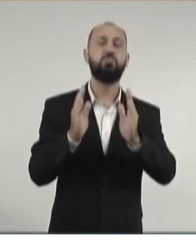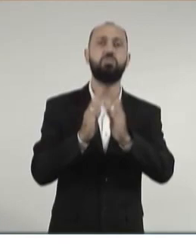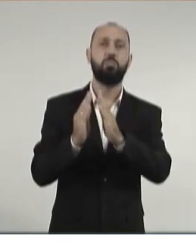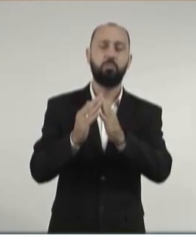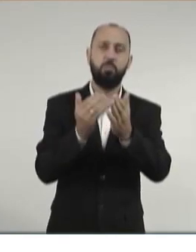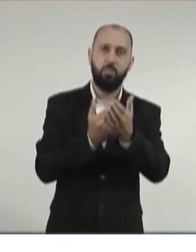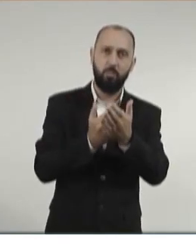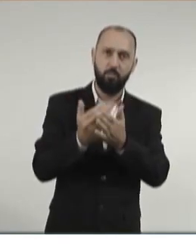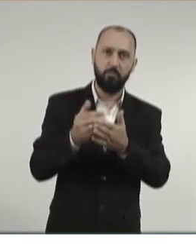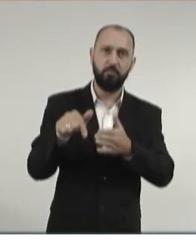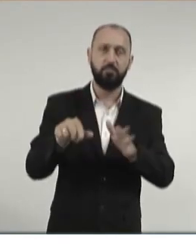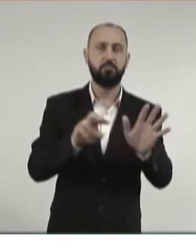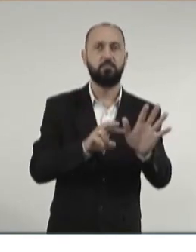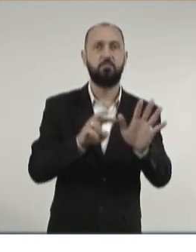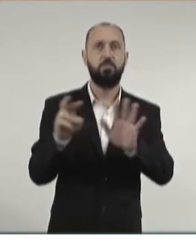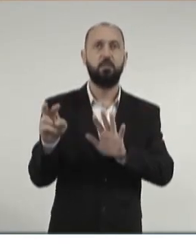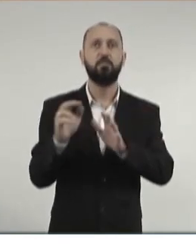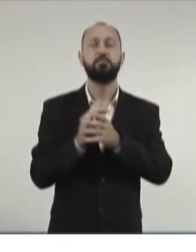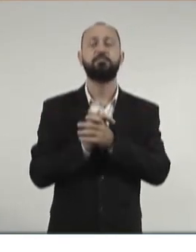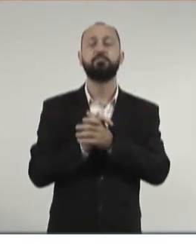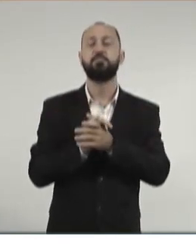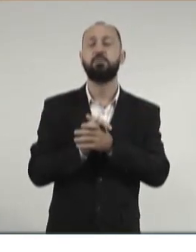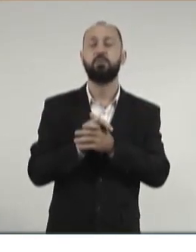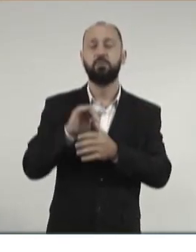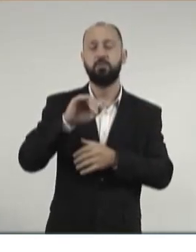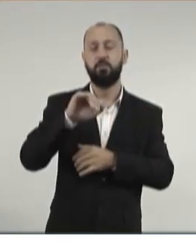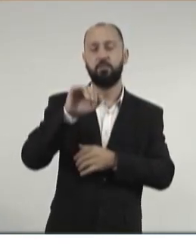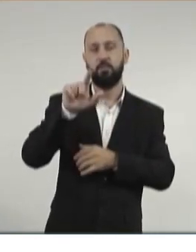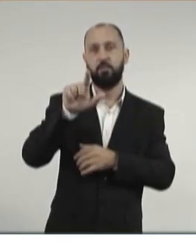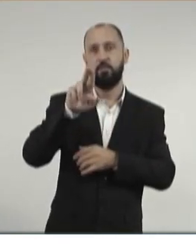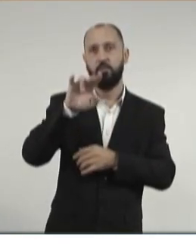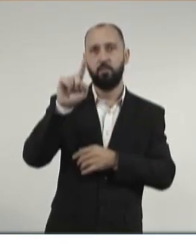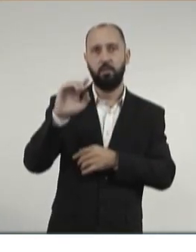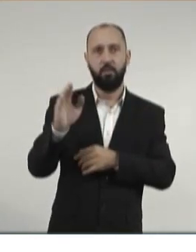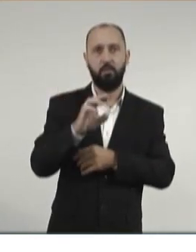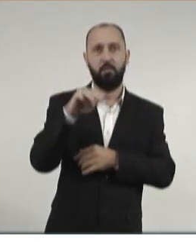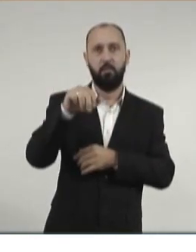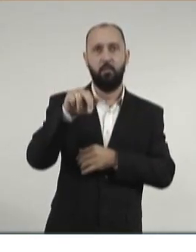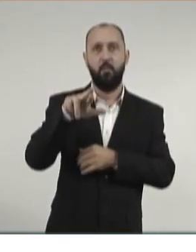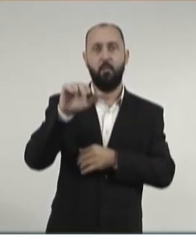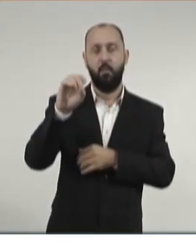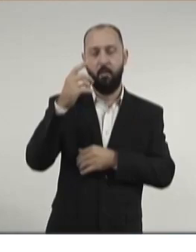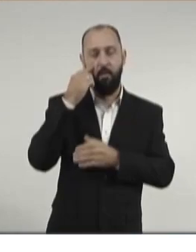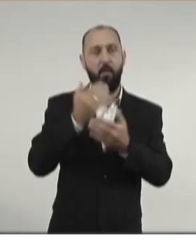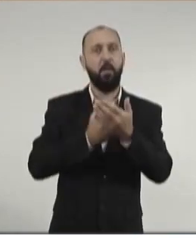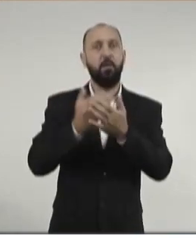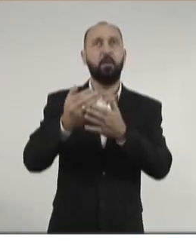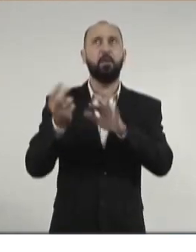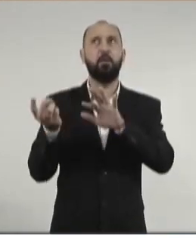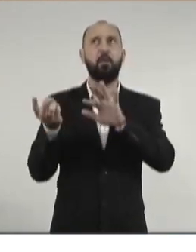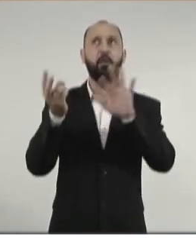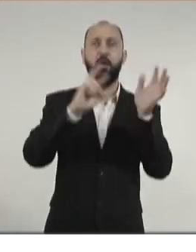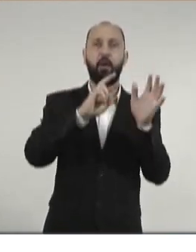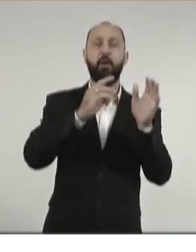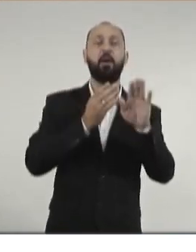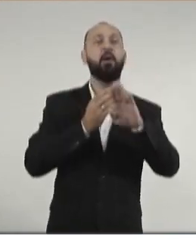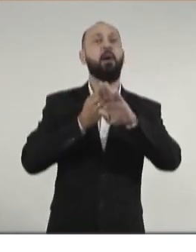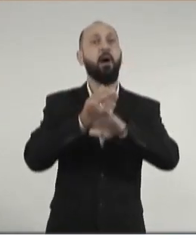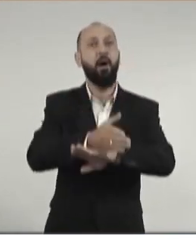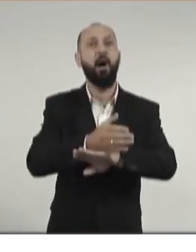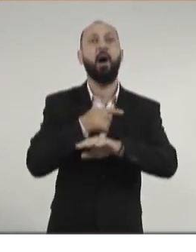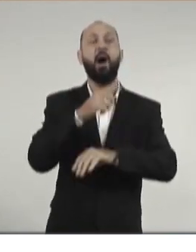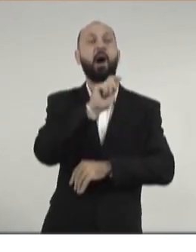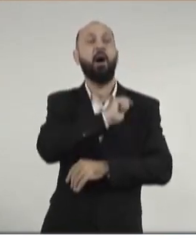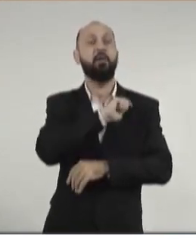nós iniciamos essa semana, né, Luiz Mário? Aqui está o Luiz Mário, diretor de licenciamento e fiscalização. Nós iniciamos na semana passada